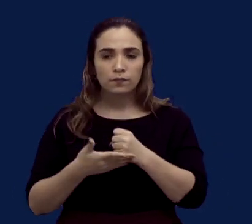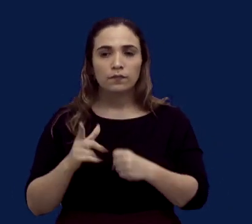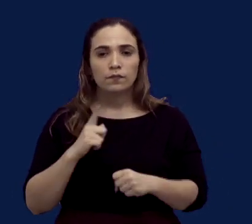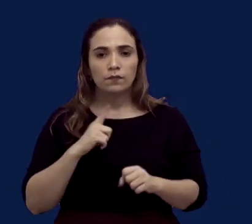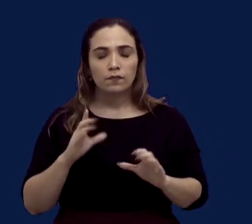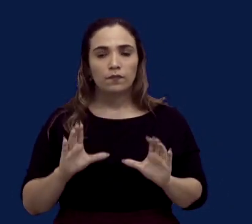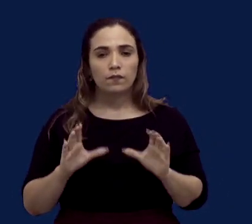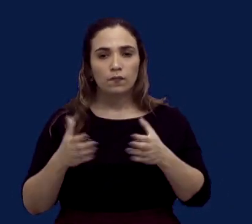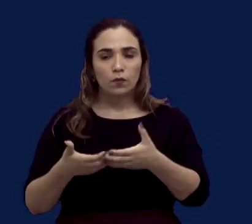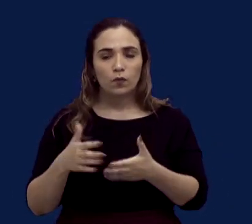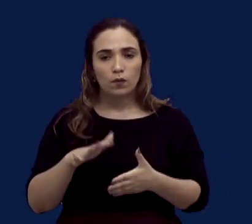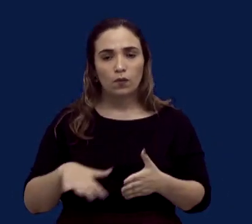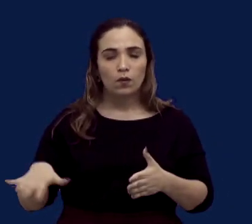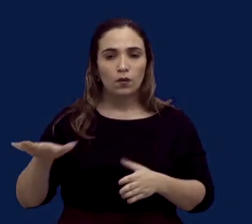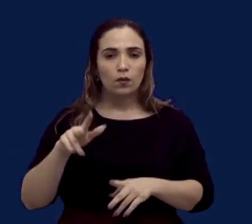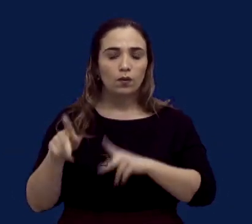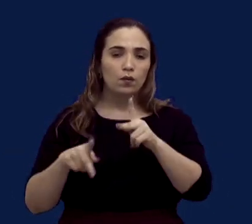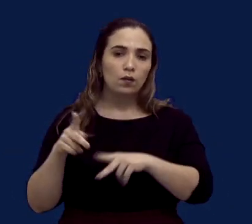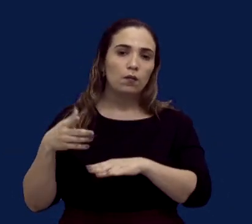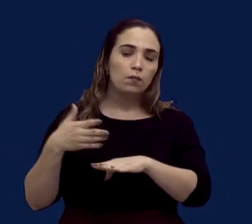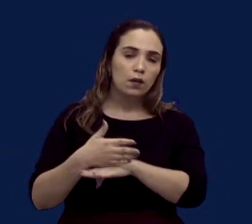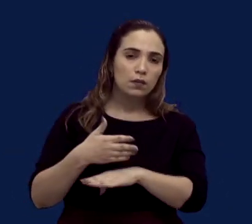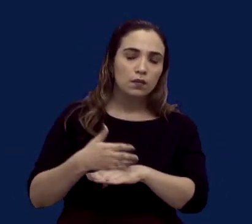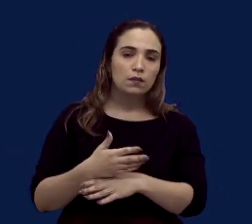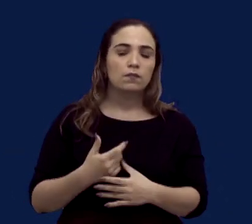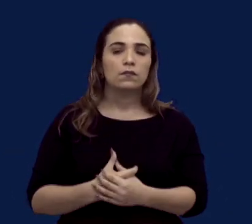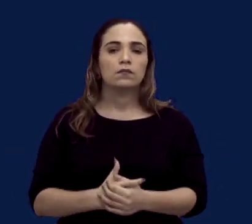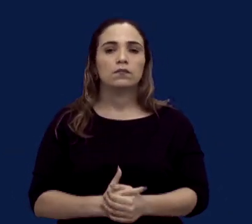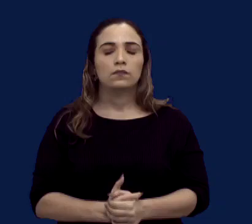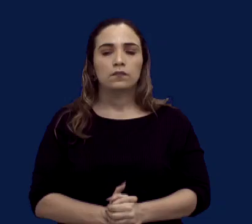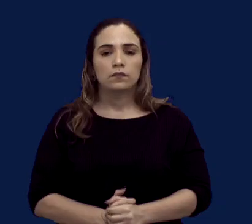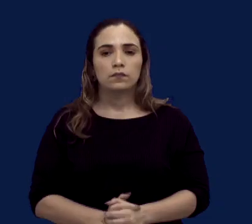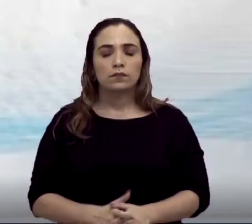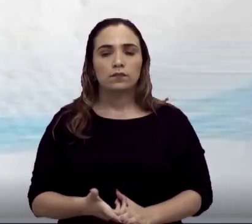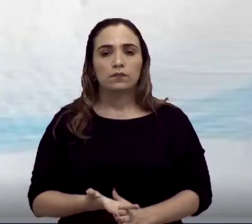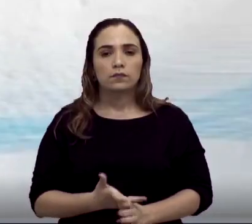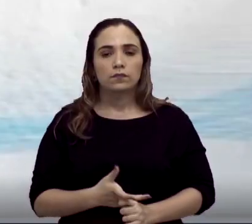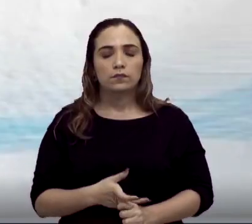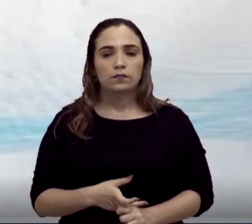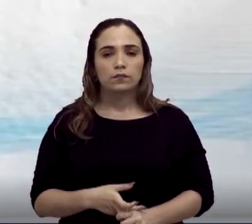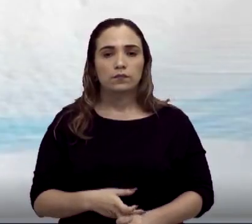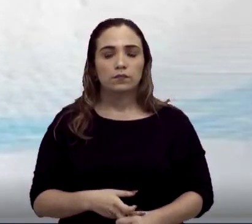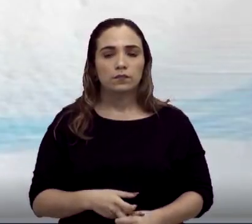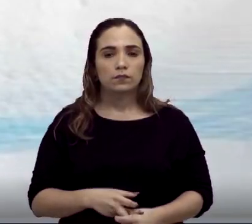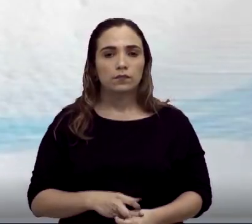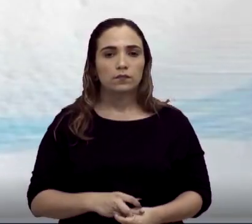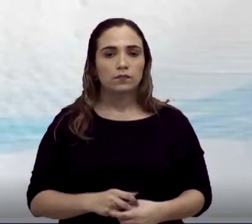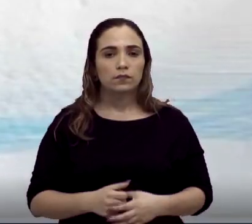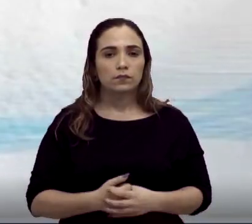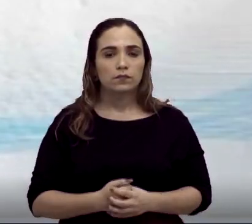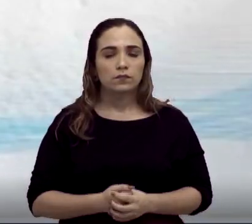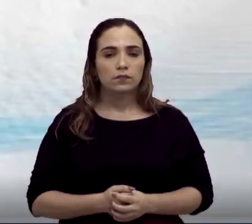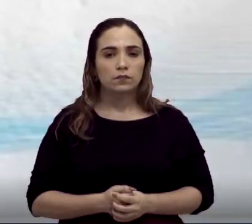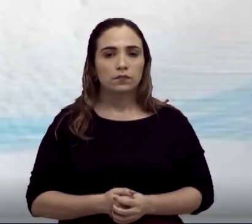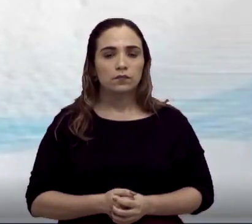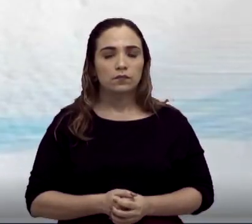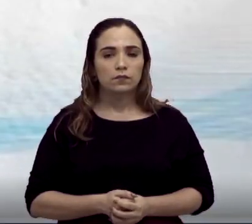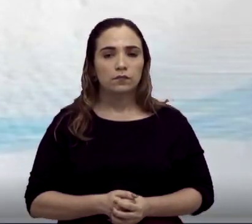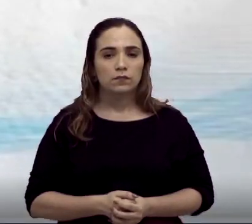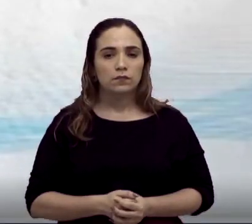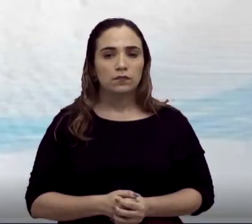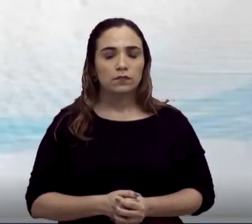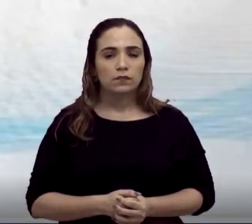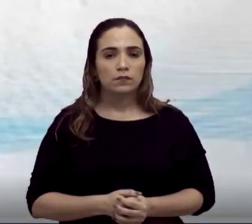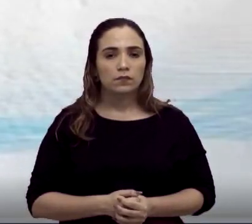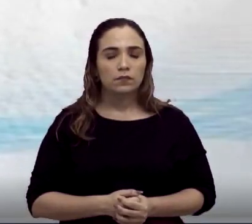sobre a participação popular. Eu acho que a coisa já começa a andar por aí, né, Tiziana? Eu tenho já um assim na ponta